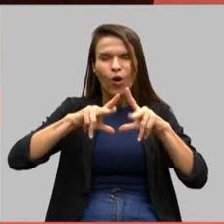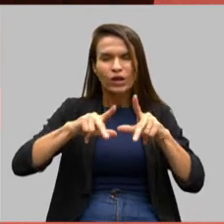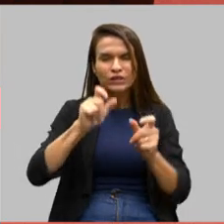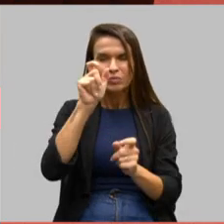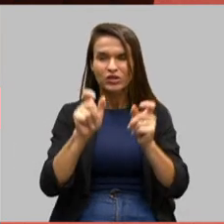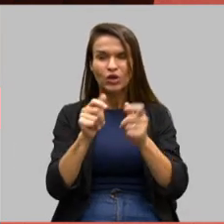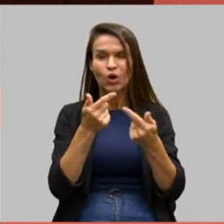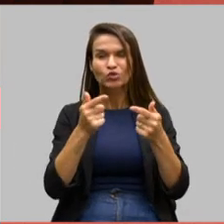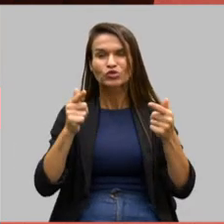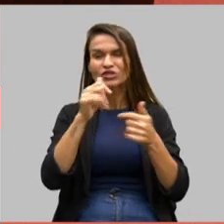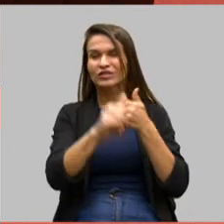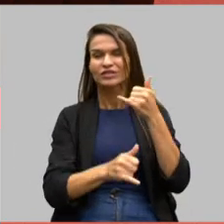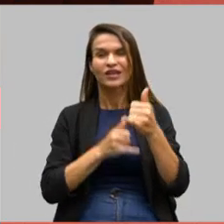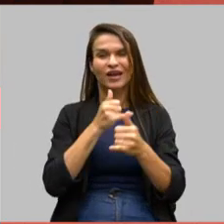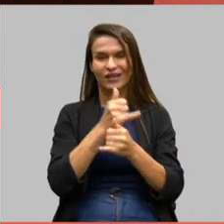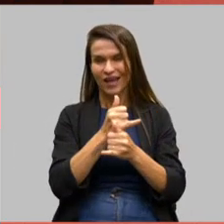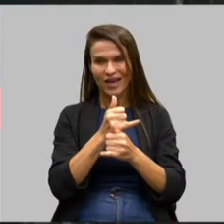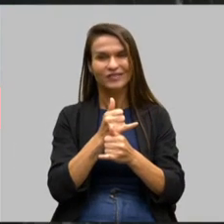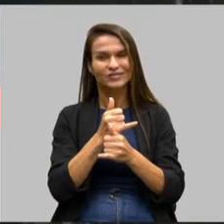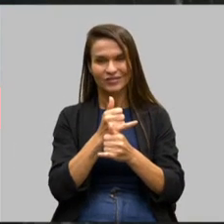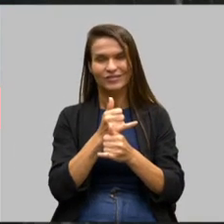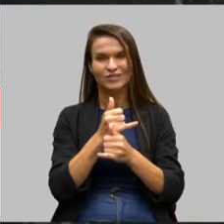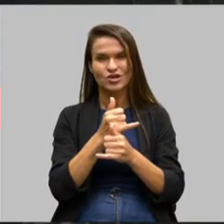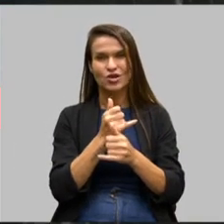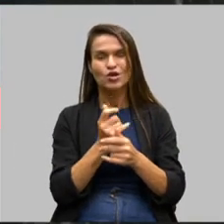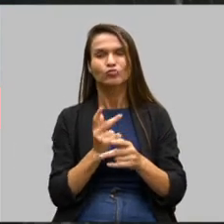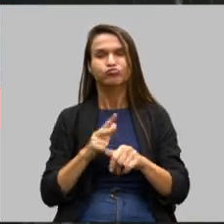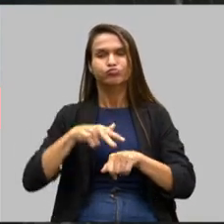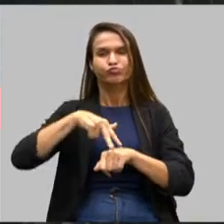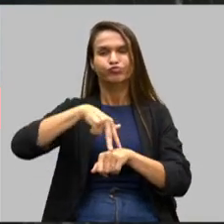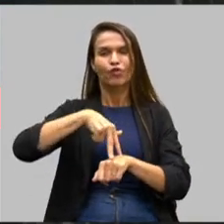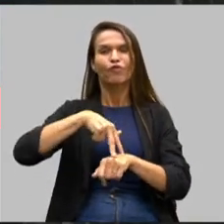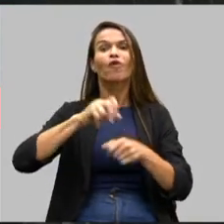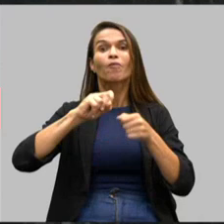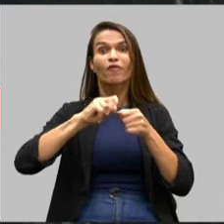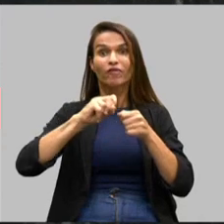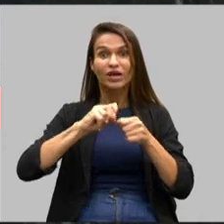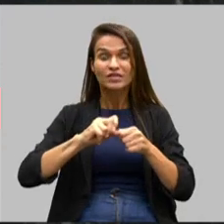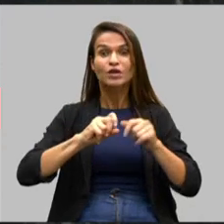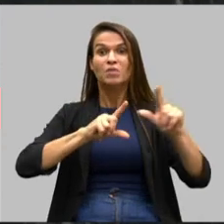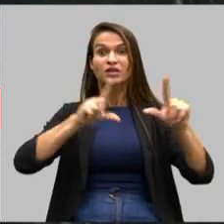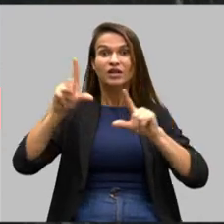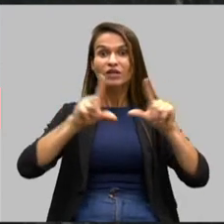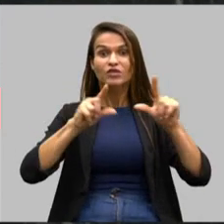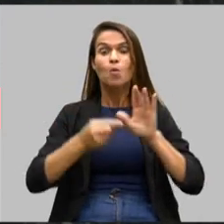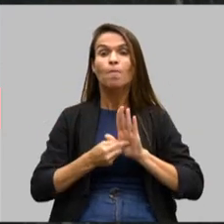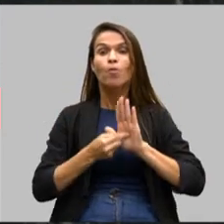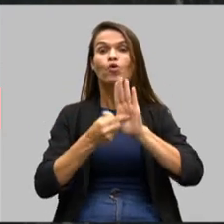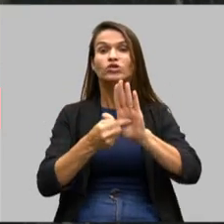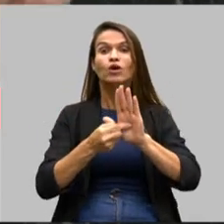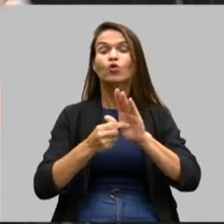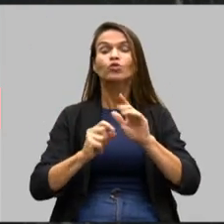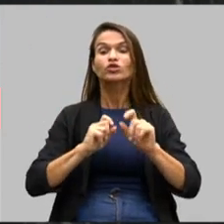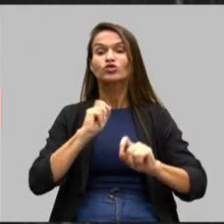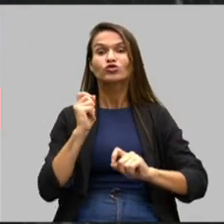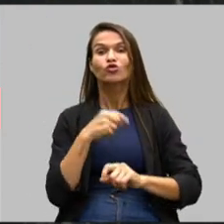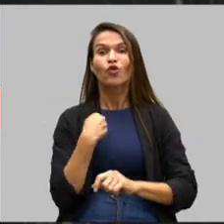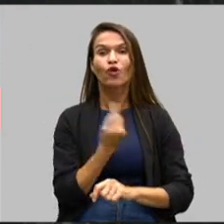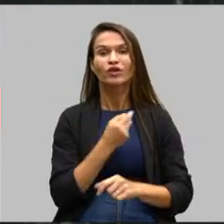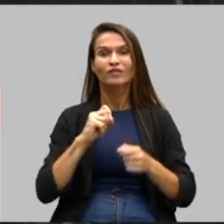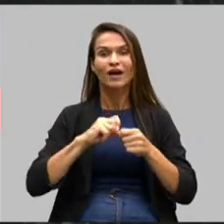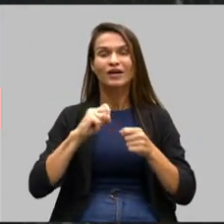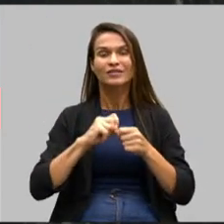que passava aqui na porta. Eu subia nessa tribuna e falava assim, vamos fazer uma televisão e mostrar o que a gente faz aqui dentro para a população